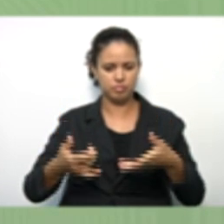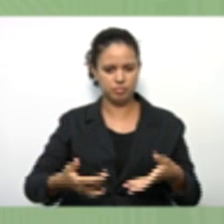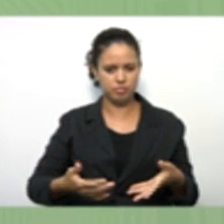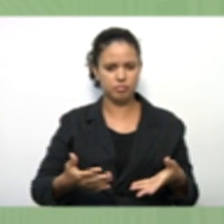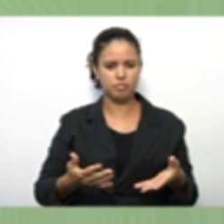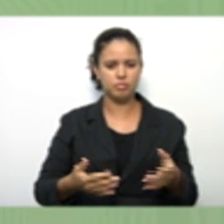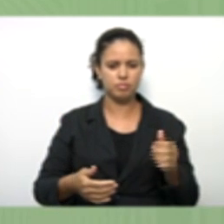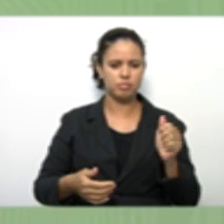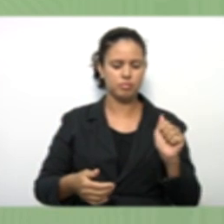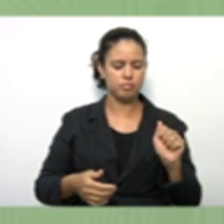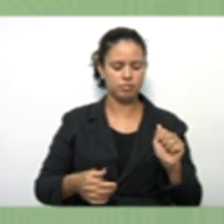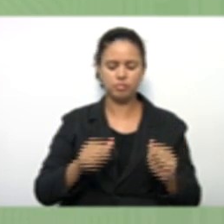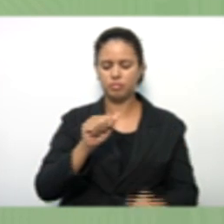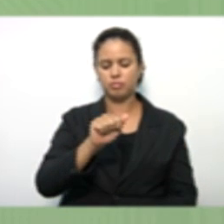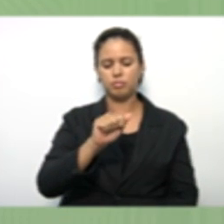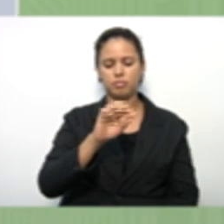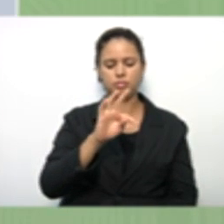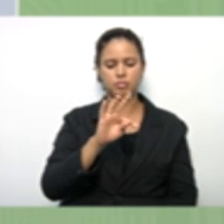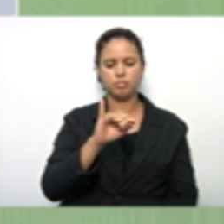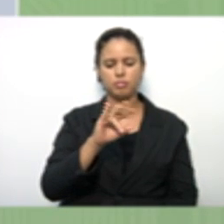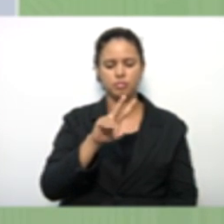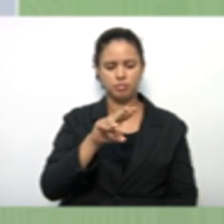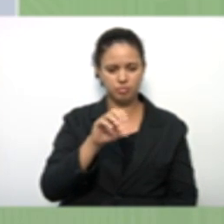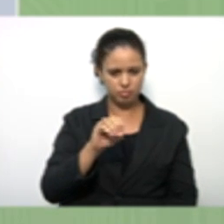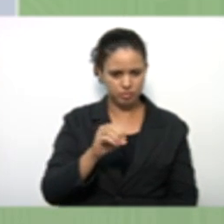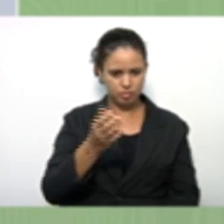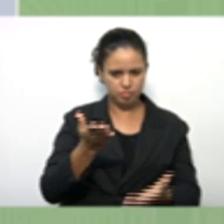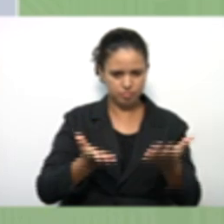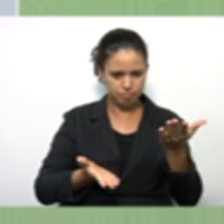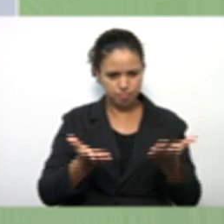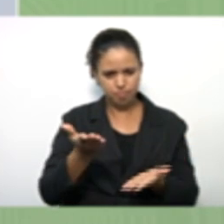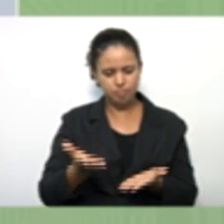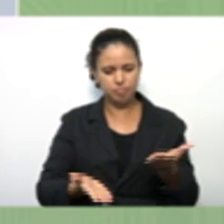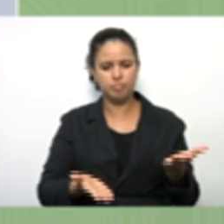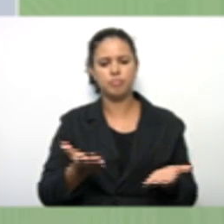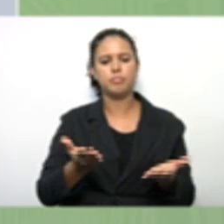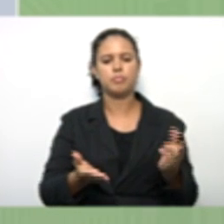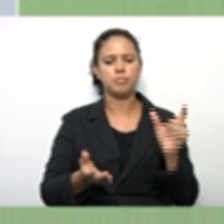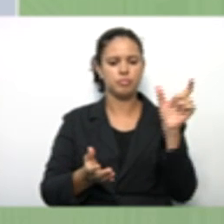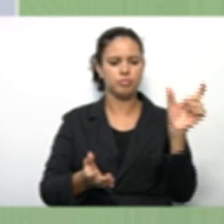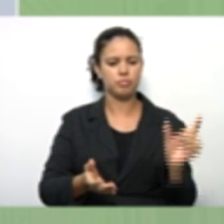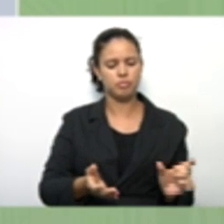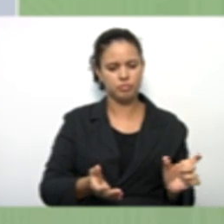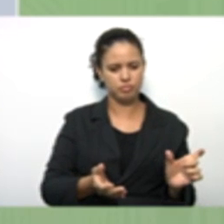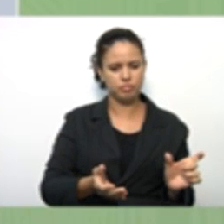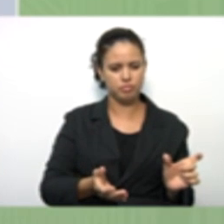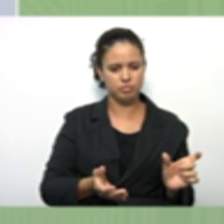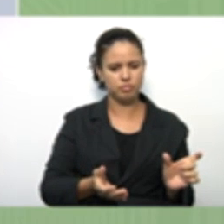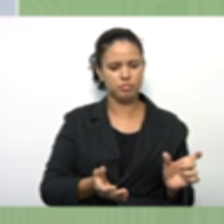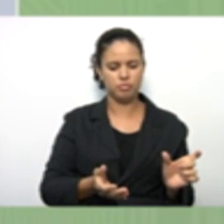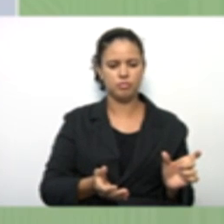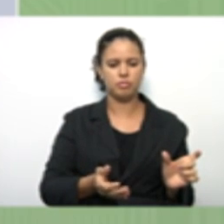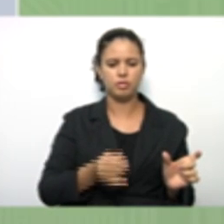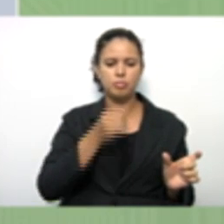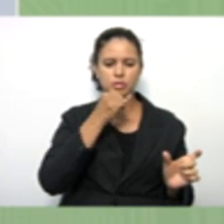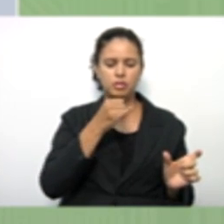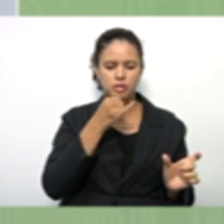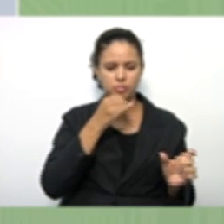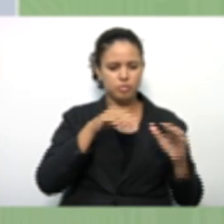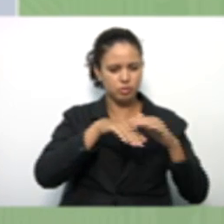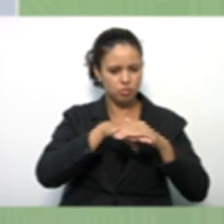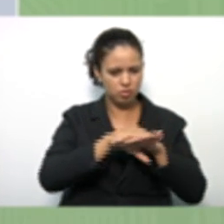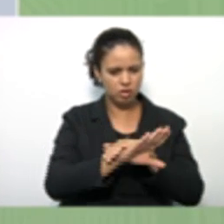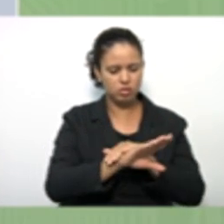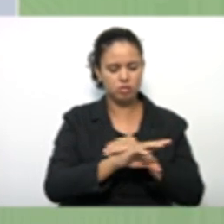do ativo. Aí nós temos o balanço patrimonial antes da ocorrência, os valores caixa e equivalentes de caixa